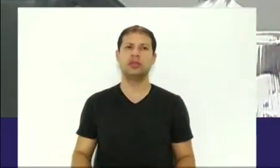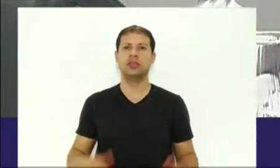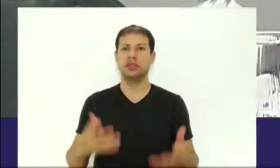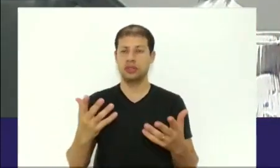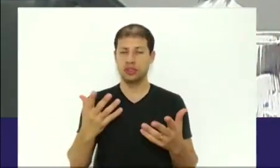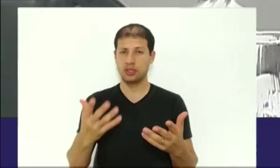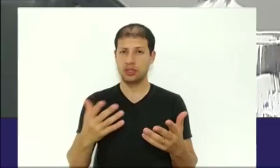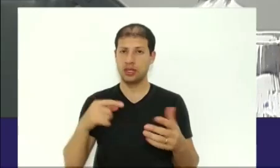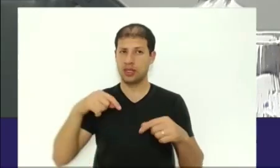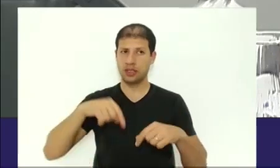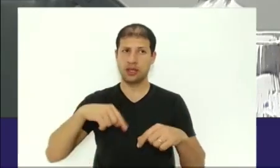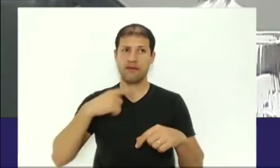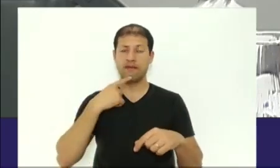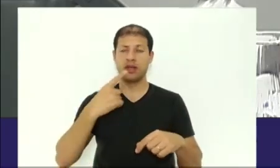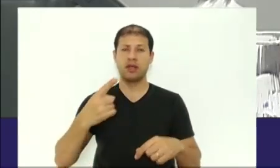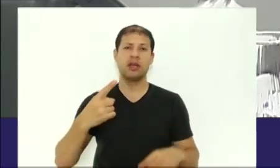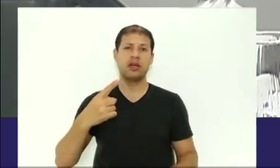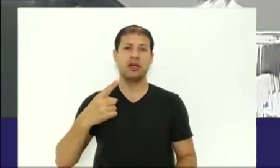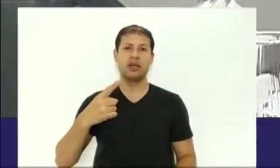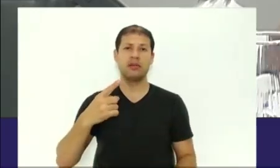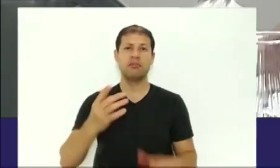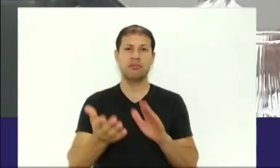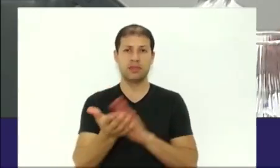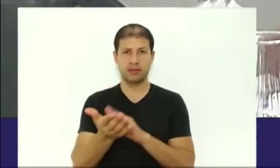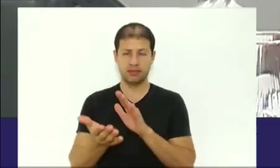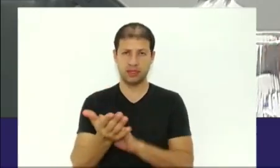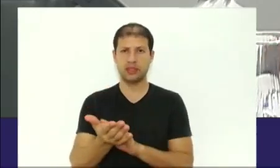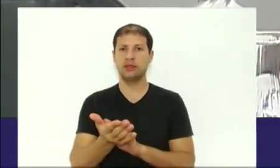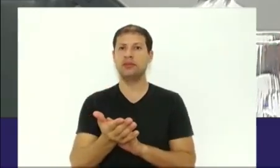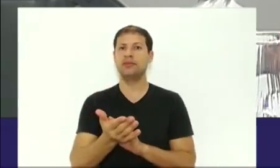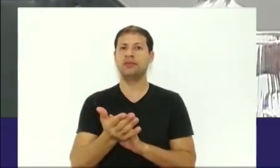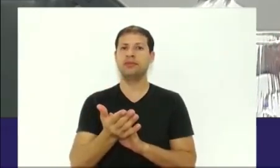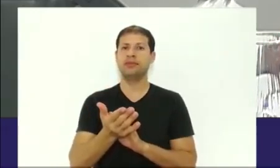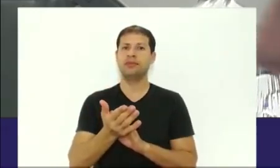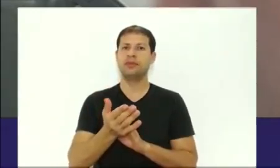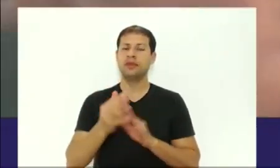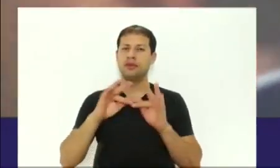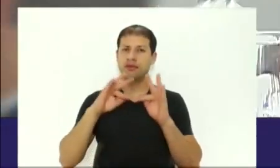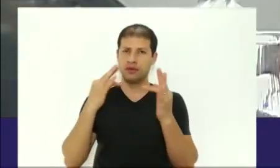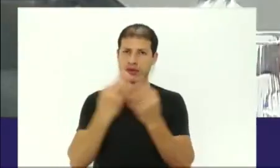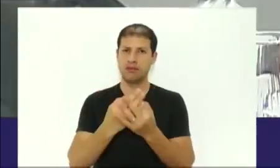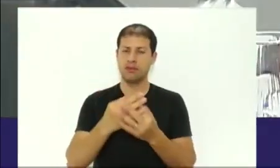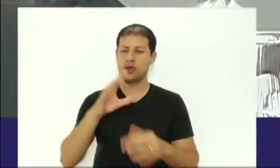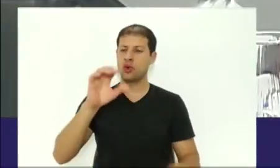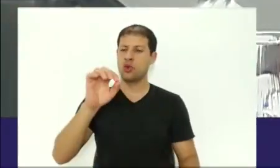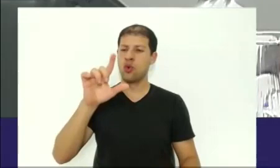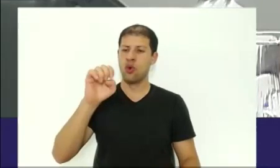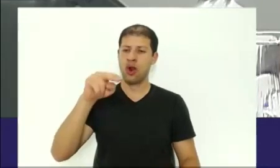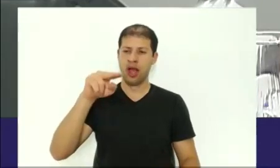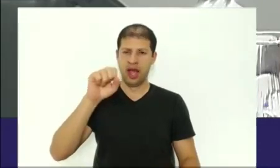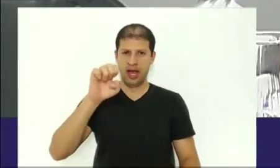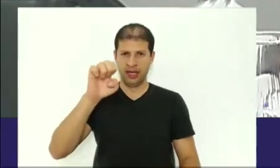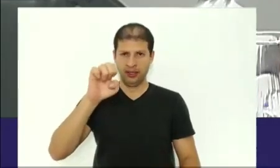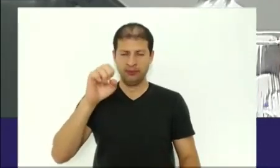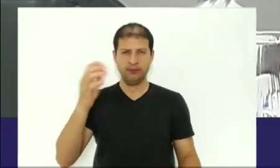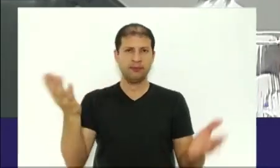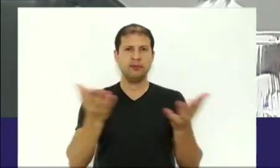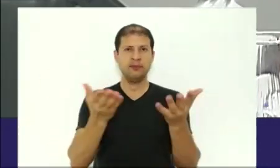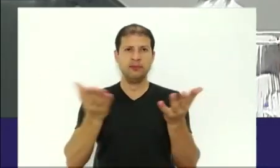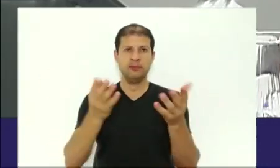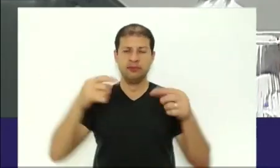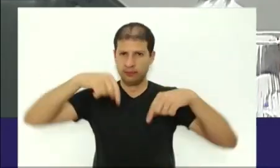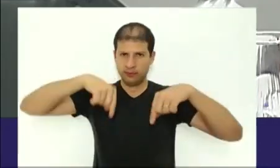aqui falando, parabenizando a família Colense. Hoje, justamente hoje, é o